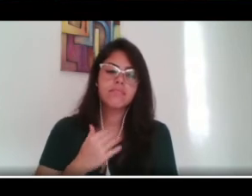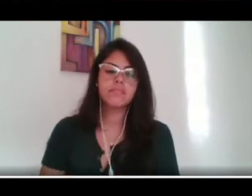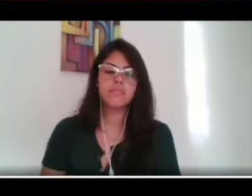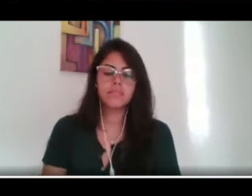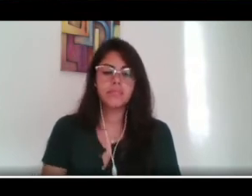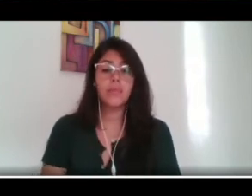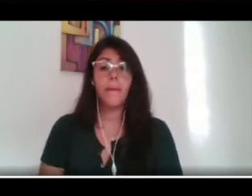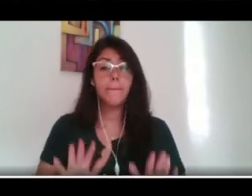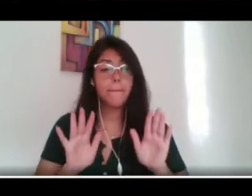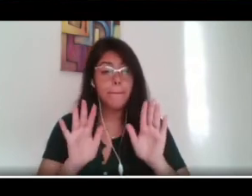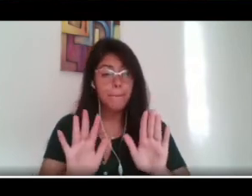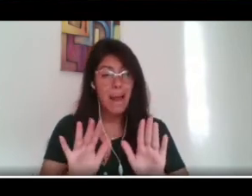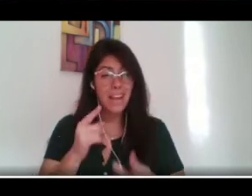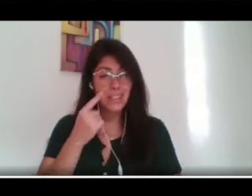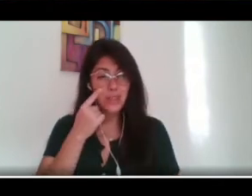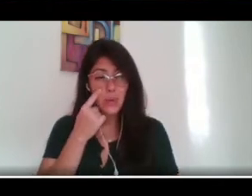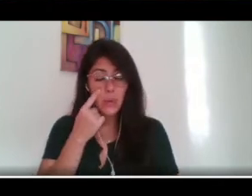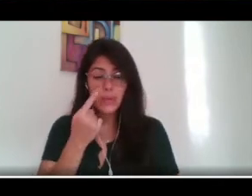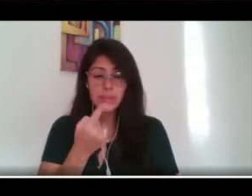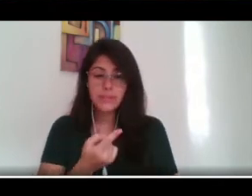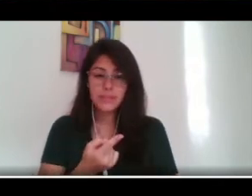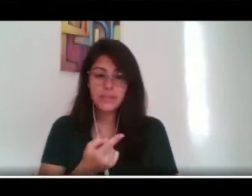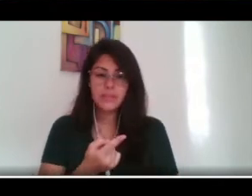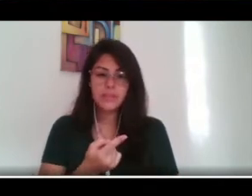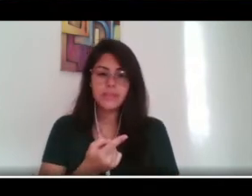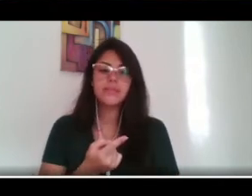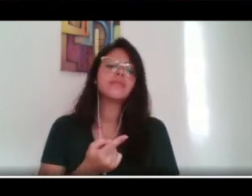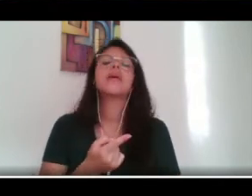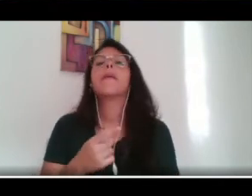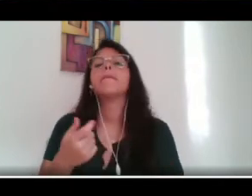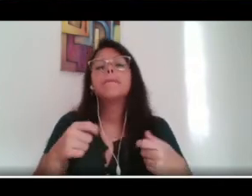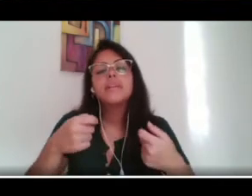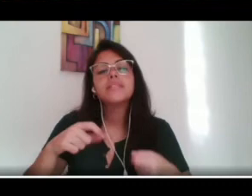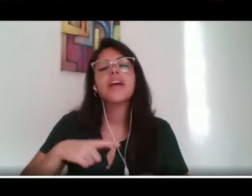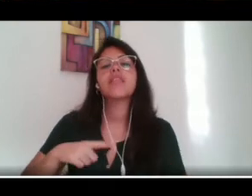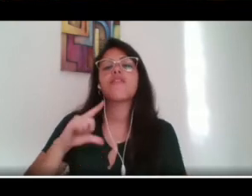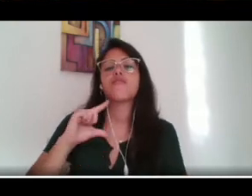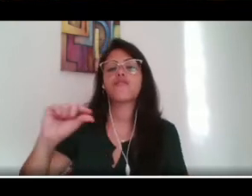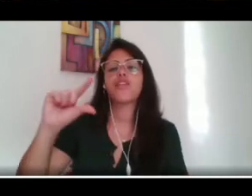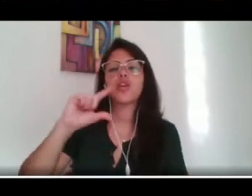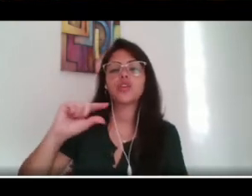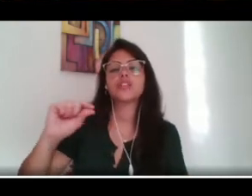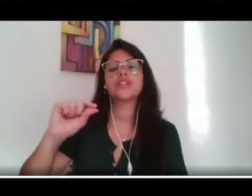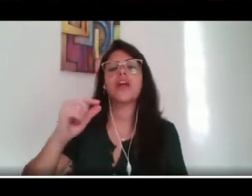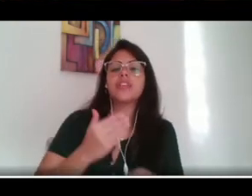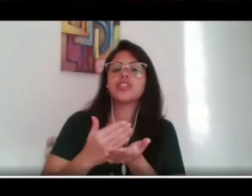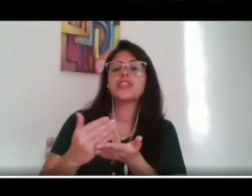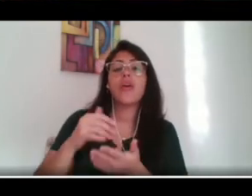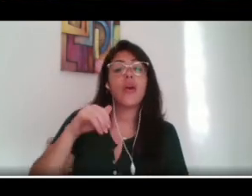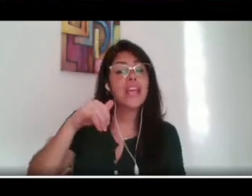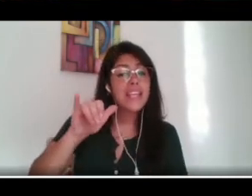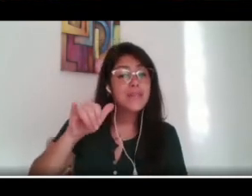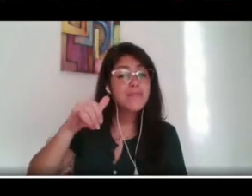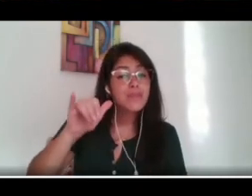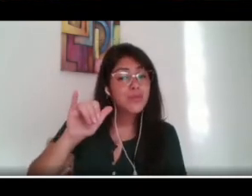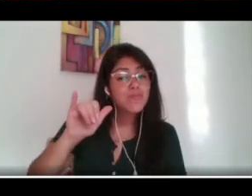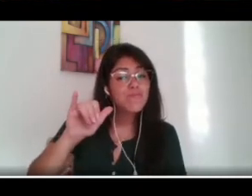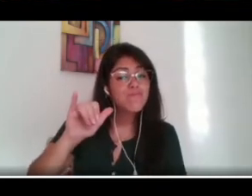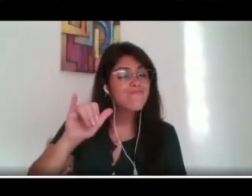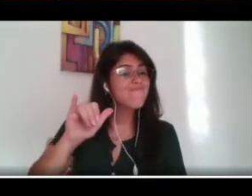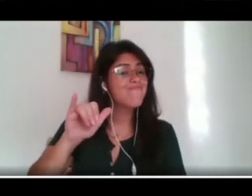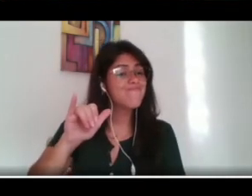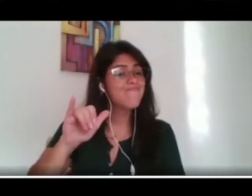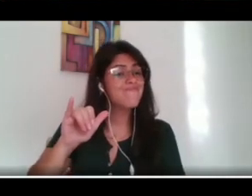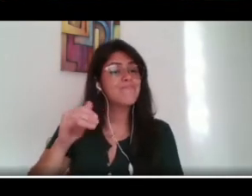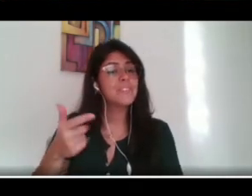da velocidade inicial em Y. Então, eu tenho que decompor a velocidade V0 em X e em Y. Então, V0 está